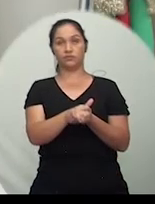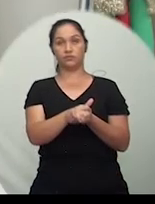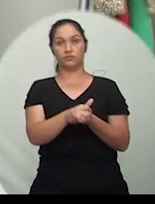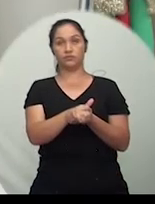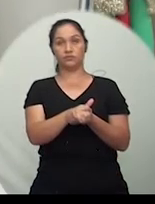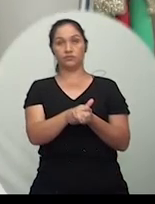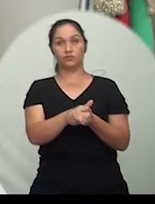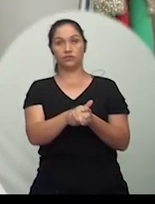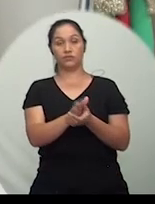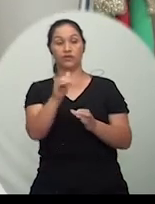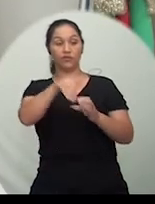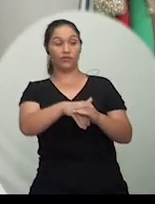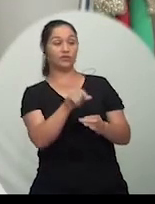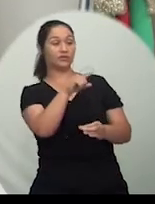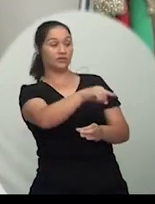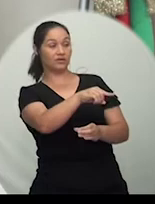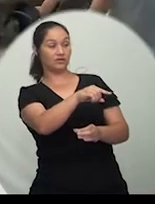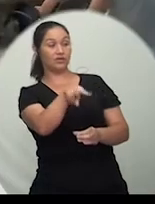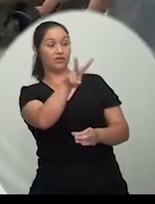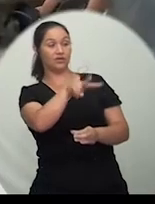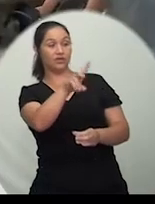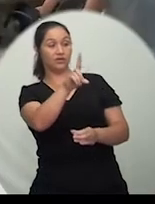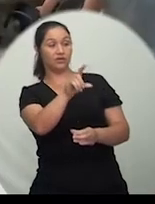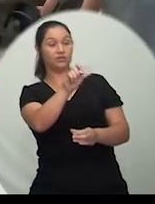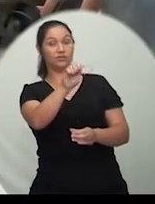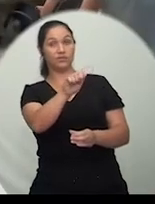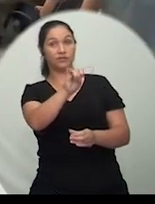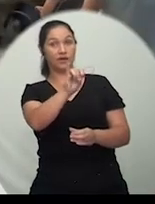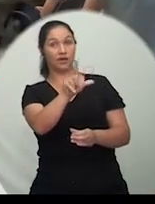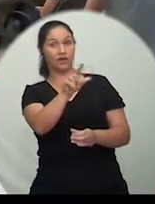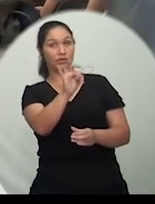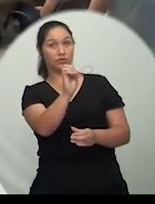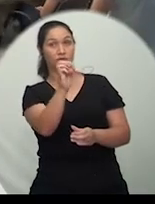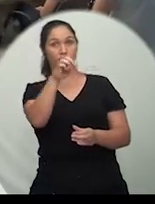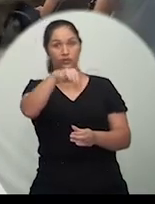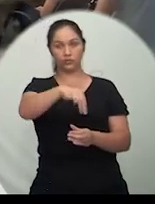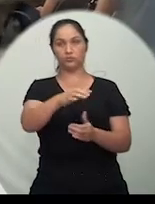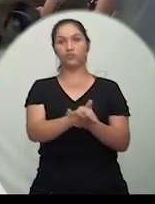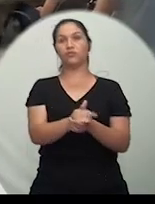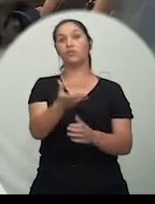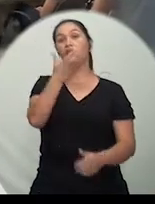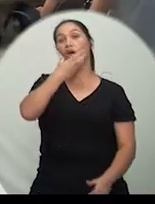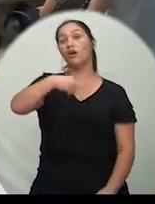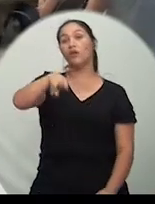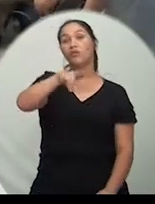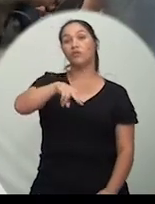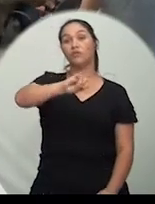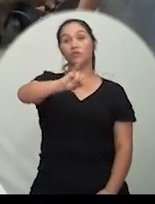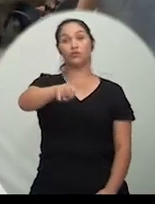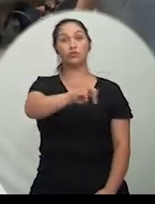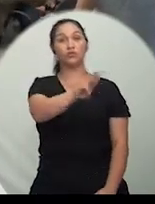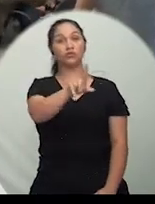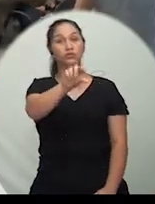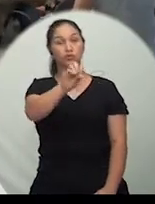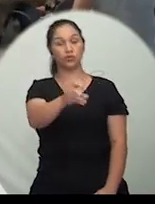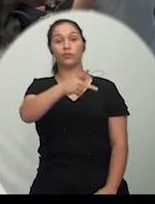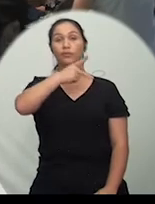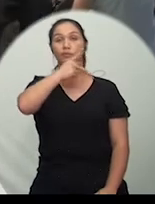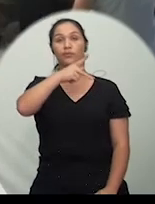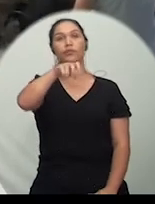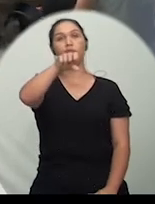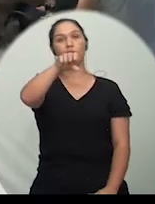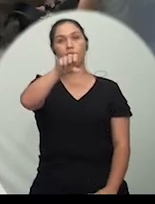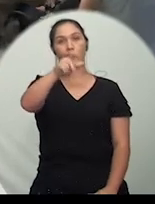Chapa 2, Dailton Feuser. Vereador Júlio César Colombo, PSB.